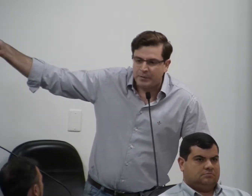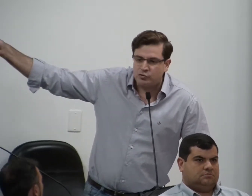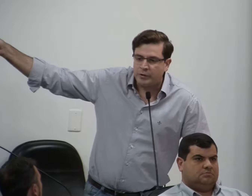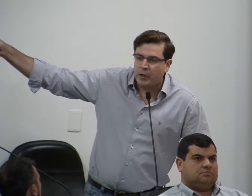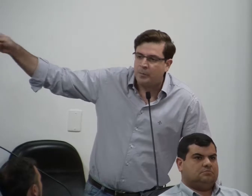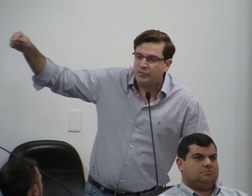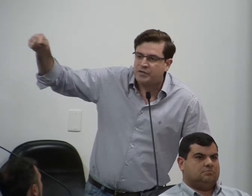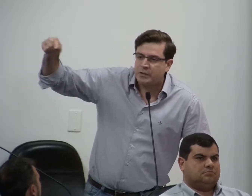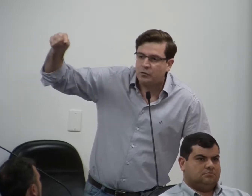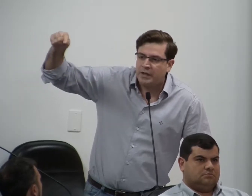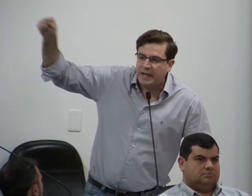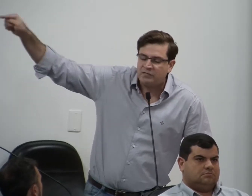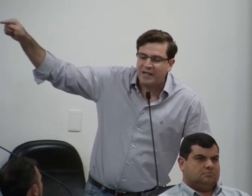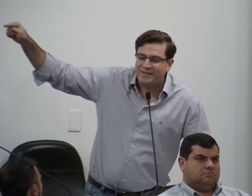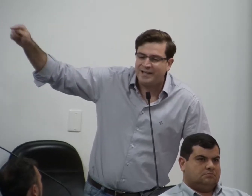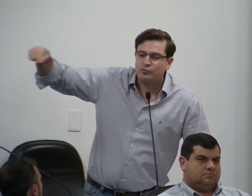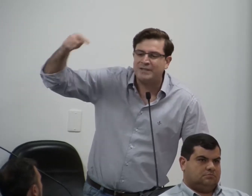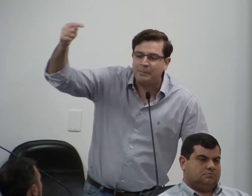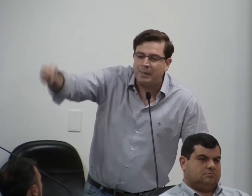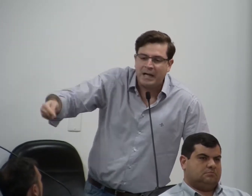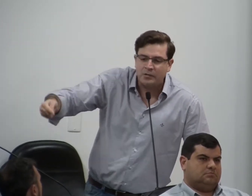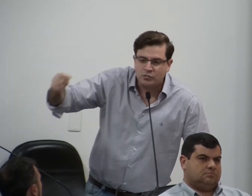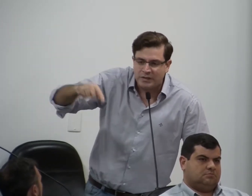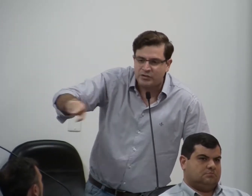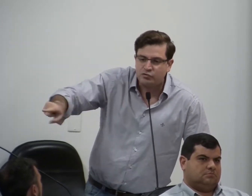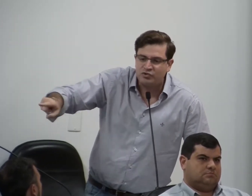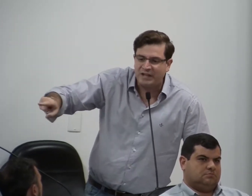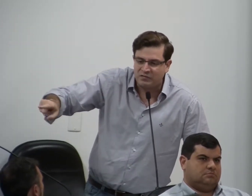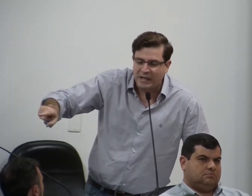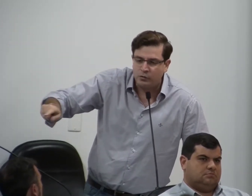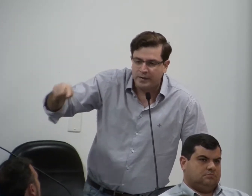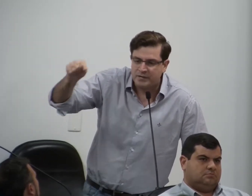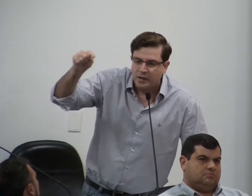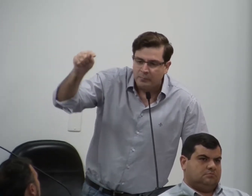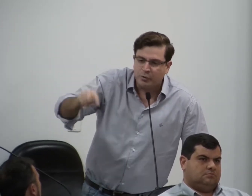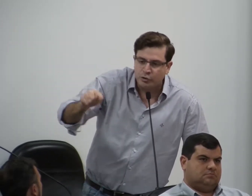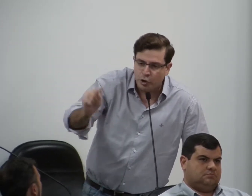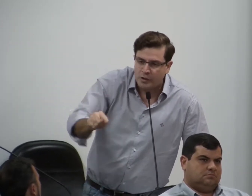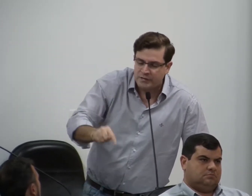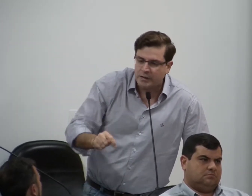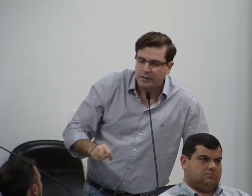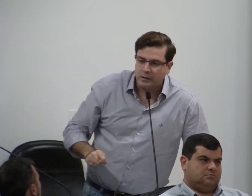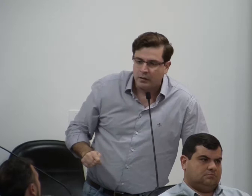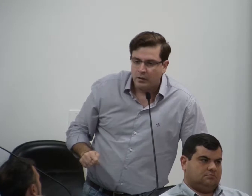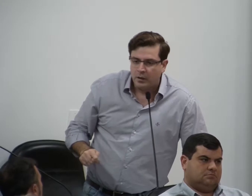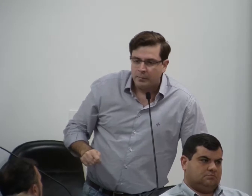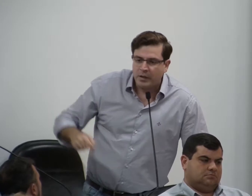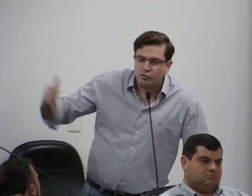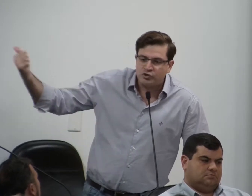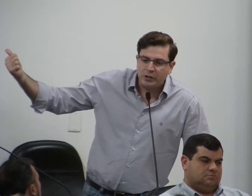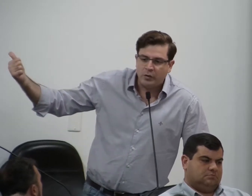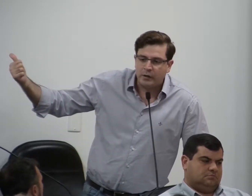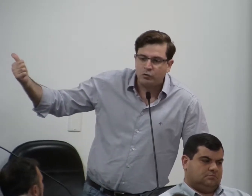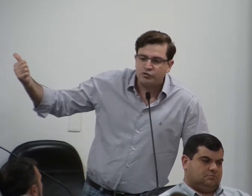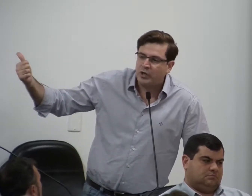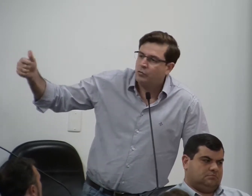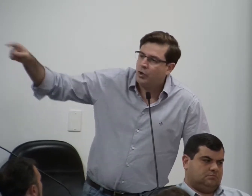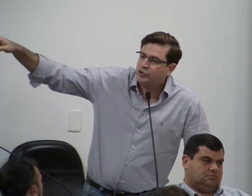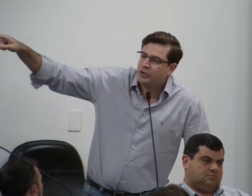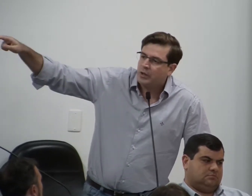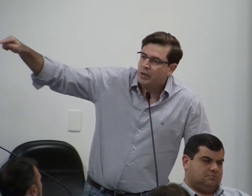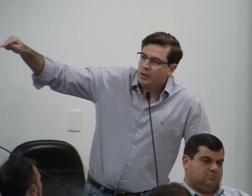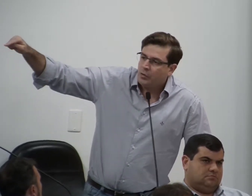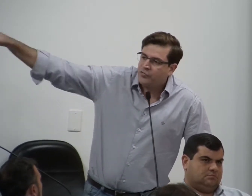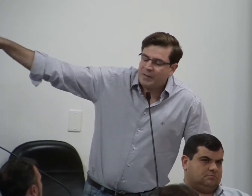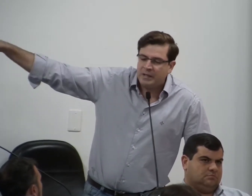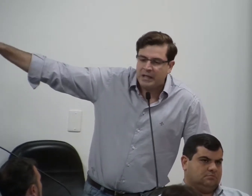sistema prisional para fazer com que quem está lá dentro trabalhe, não seja sustentado mais por nós aqui. Porque auxílio reclusão